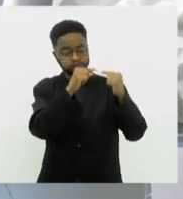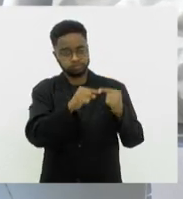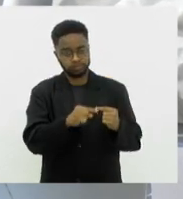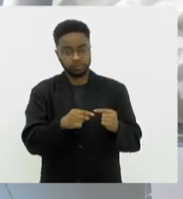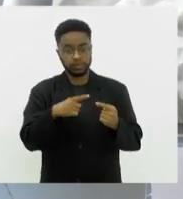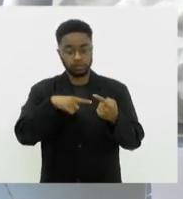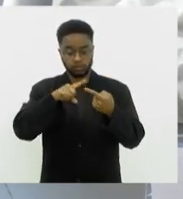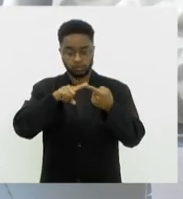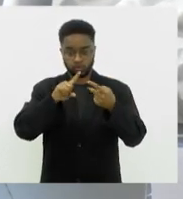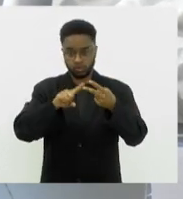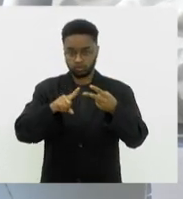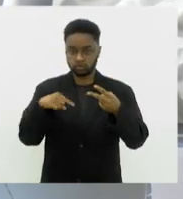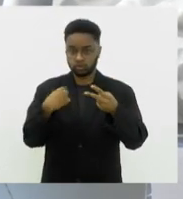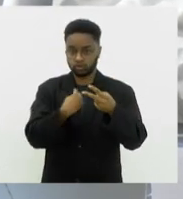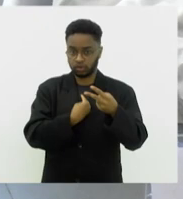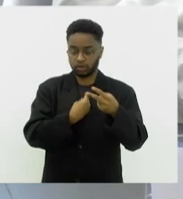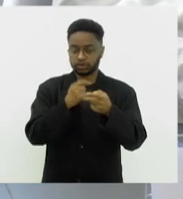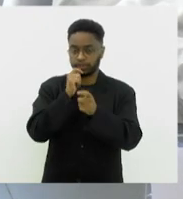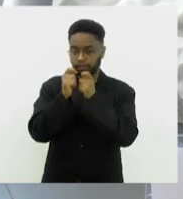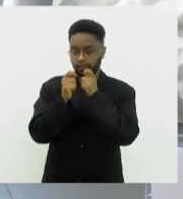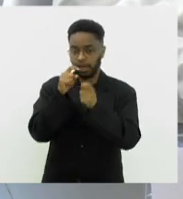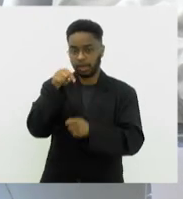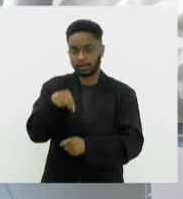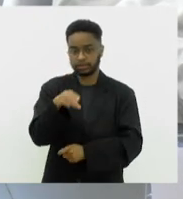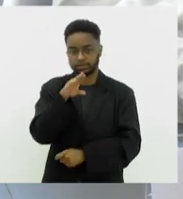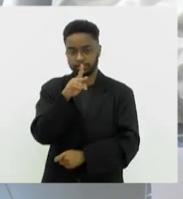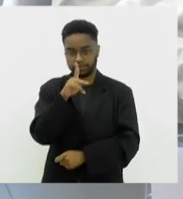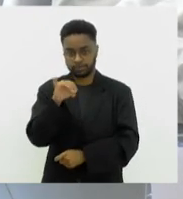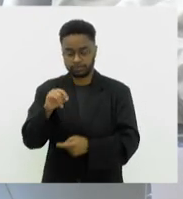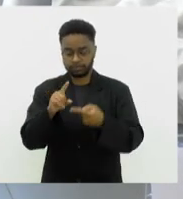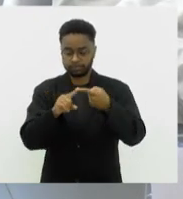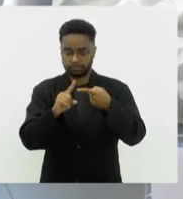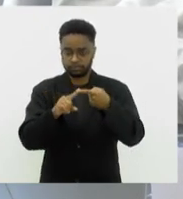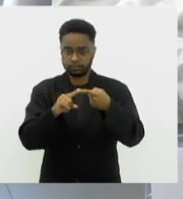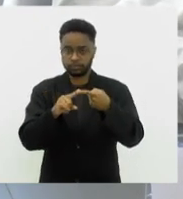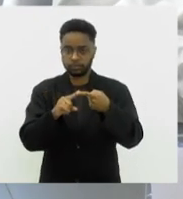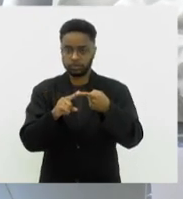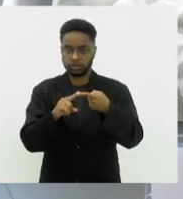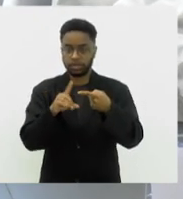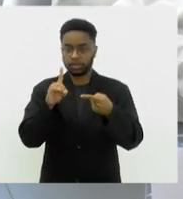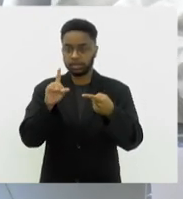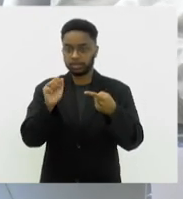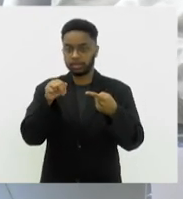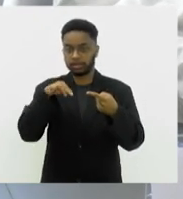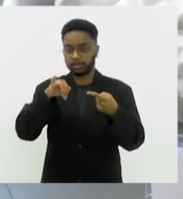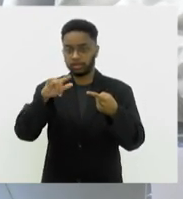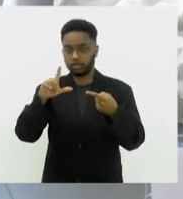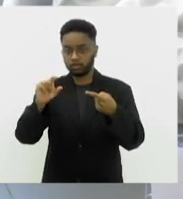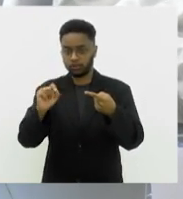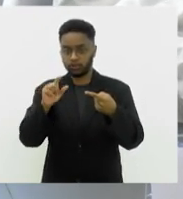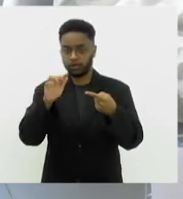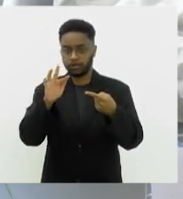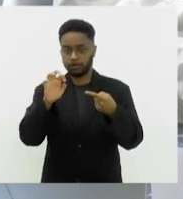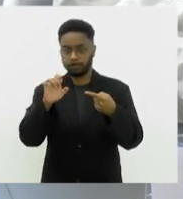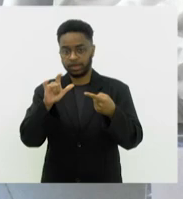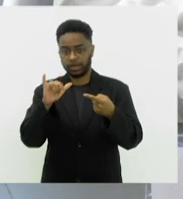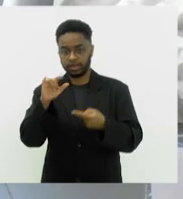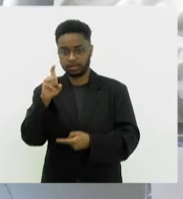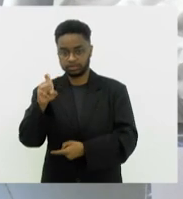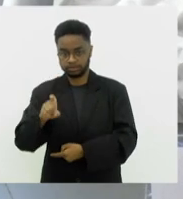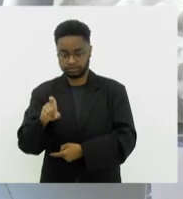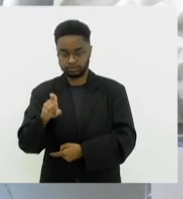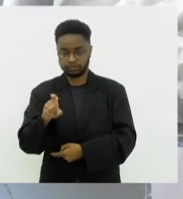casos ouvidos no âmbito da esta CPI o primeiro foi do jovem Danilo Félix Vicente de eh de